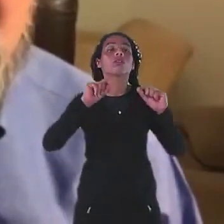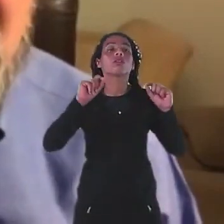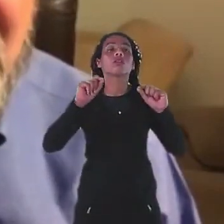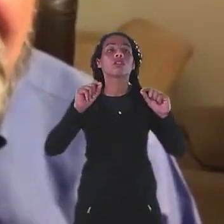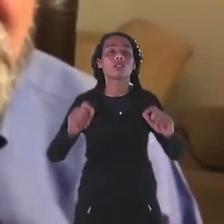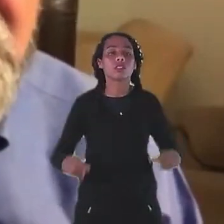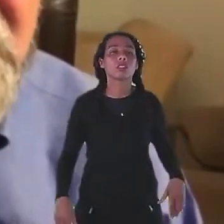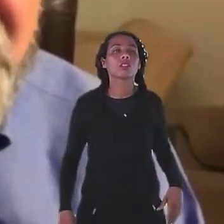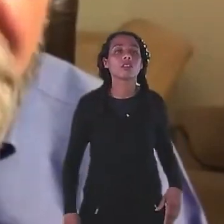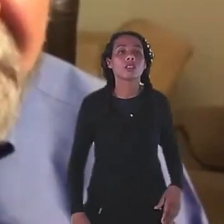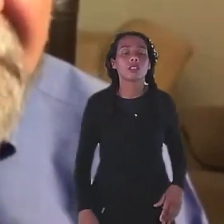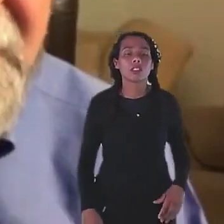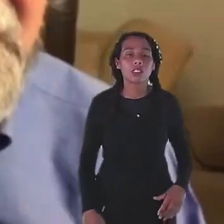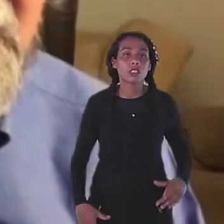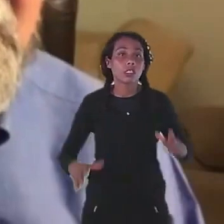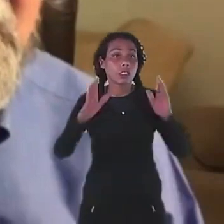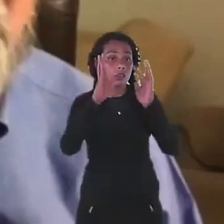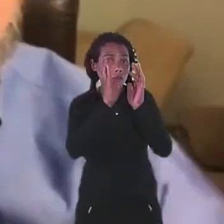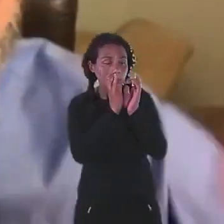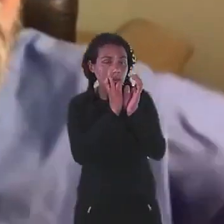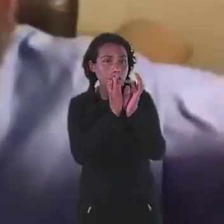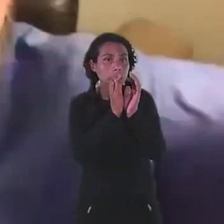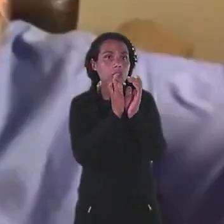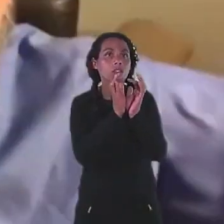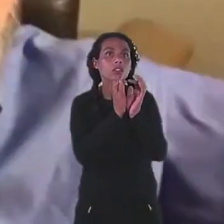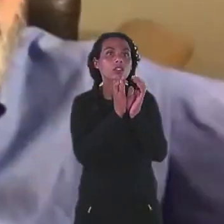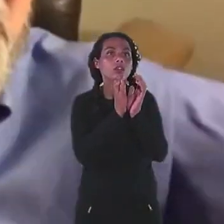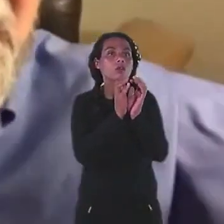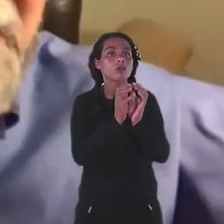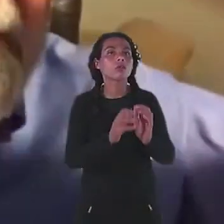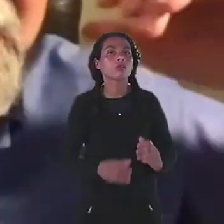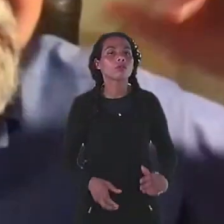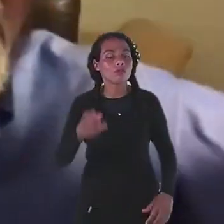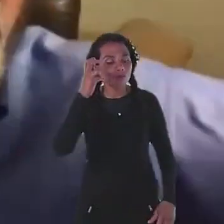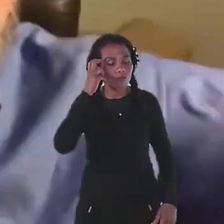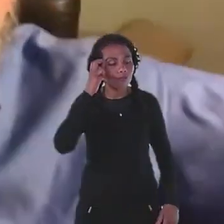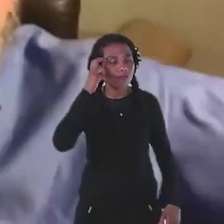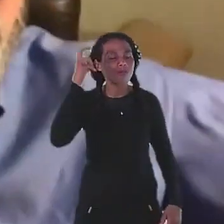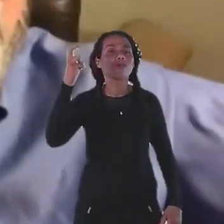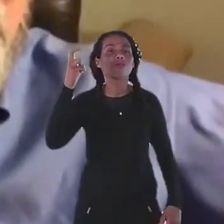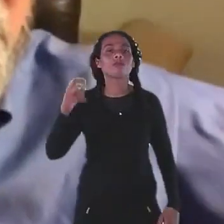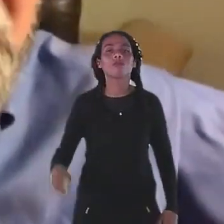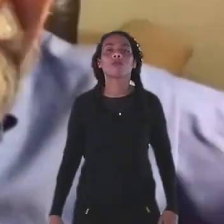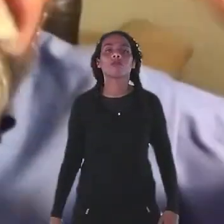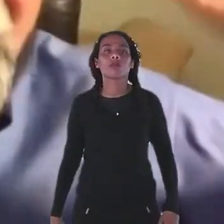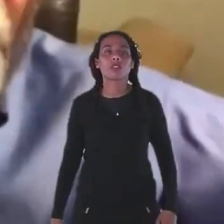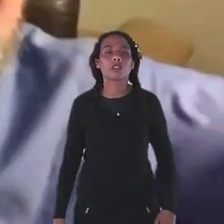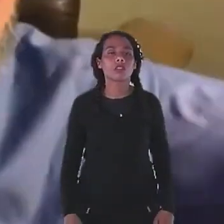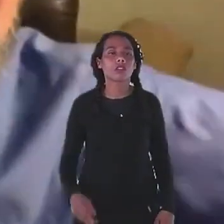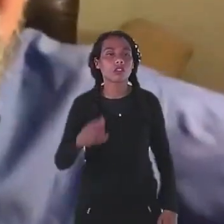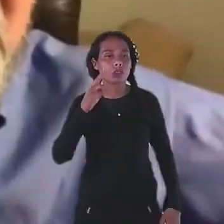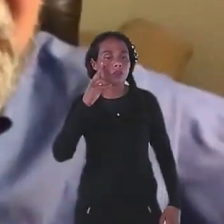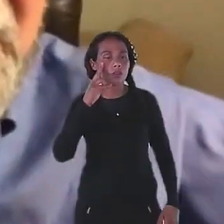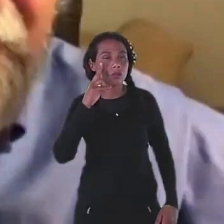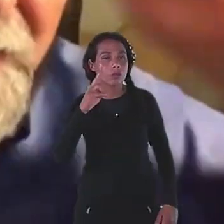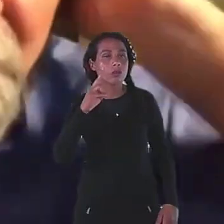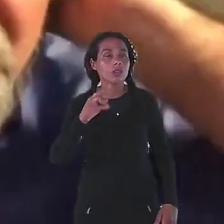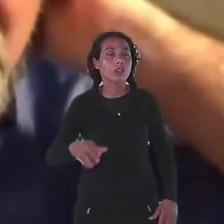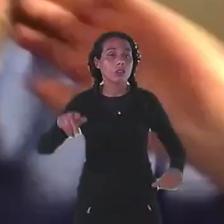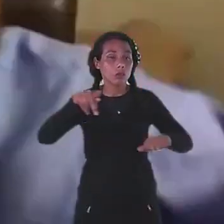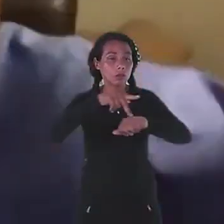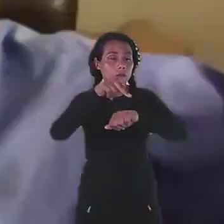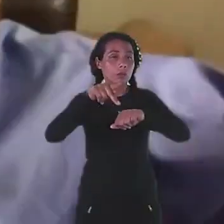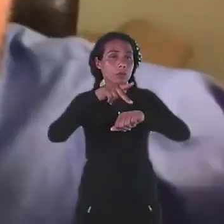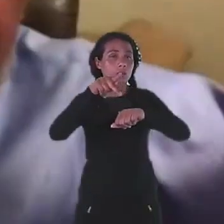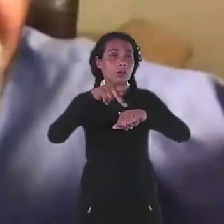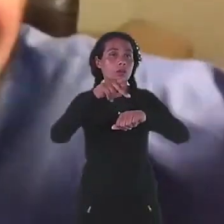hegemonia mental da espécie. Então, você olha lá nos persas e os gregos do século V a.C.,